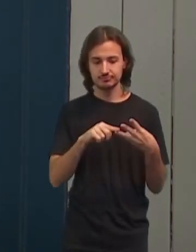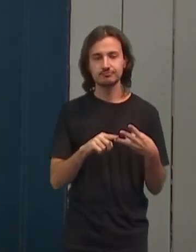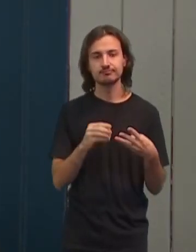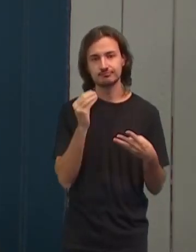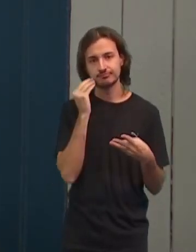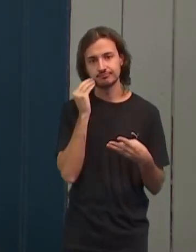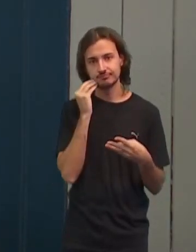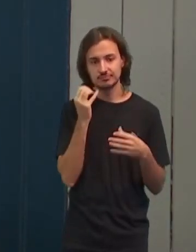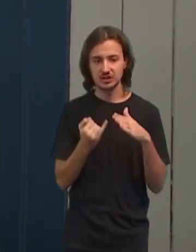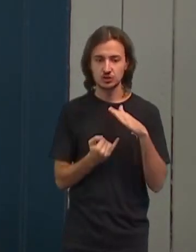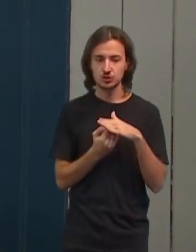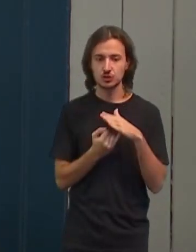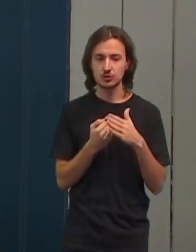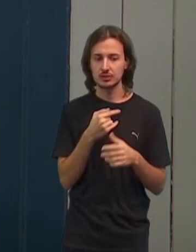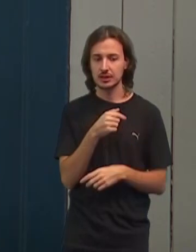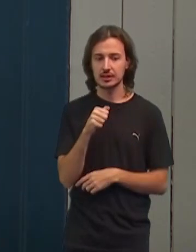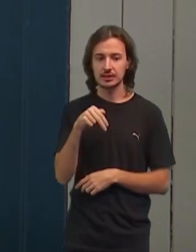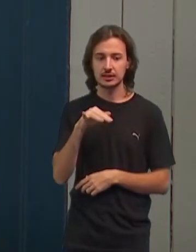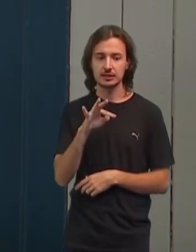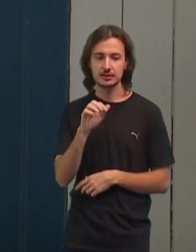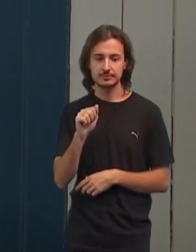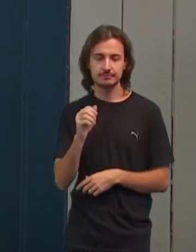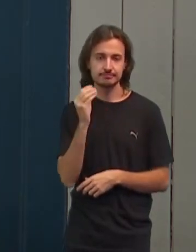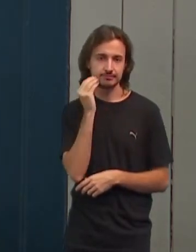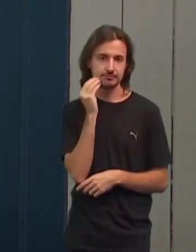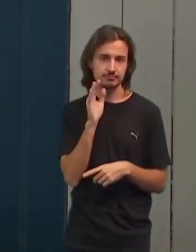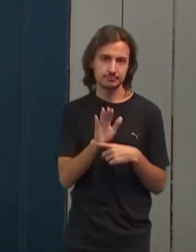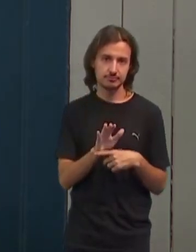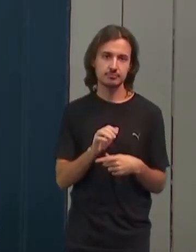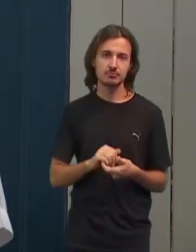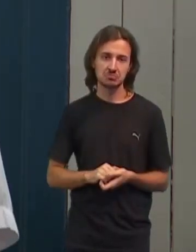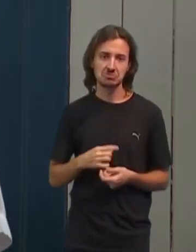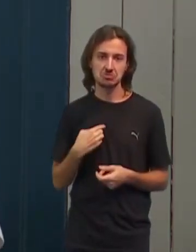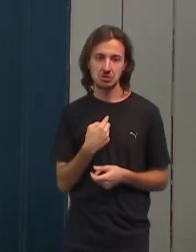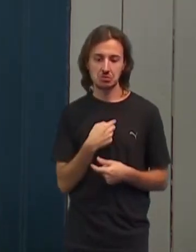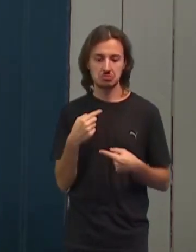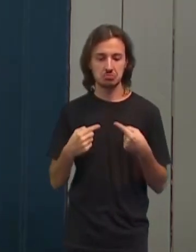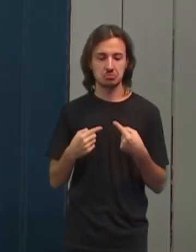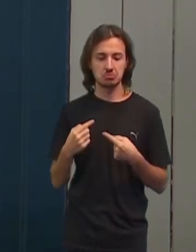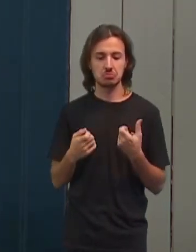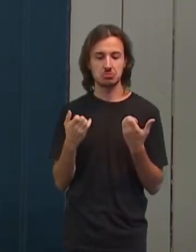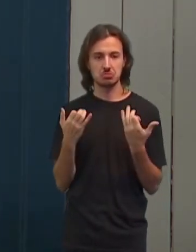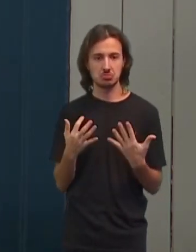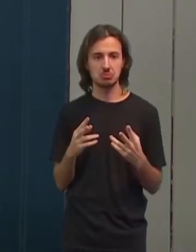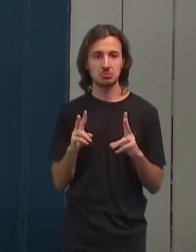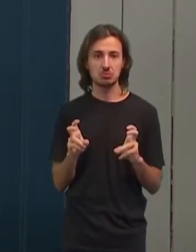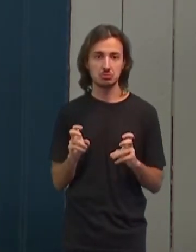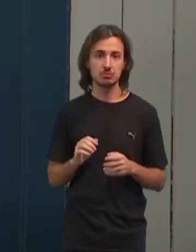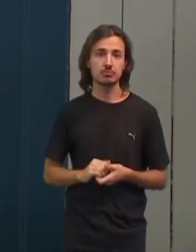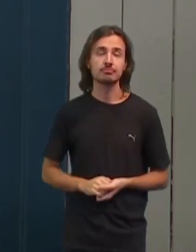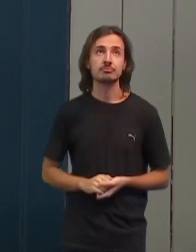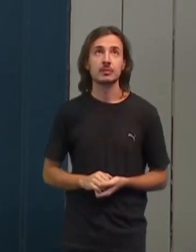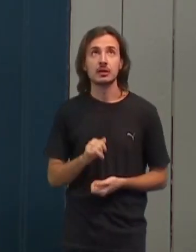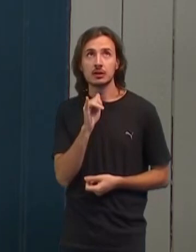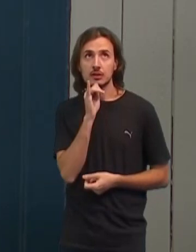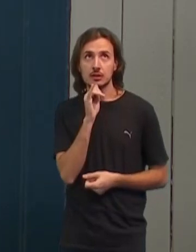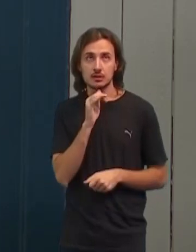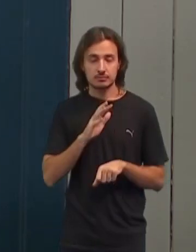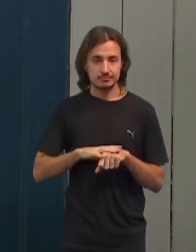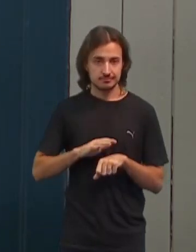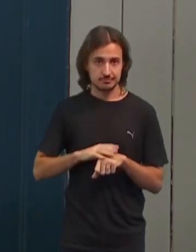questão, né, na área da saúde, de doenças que as